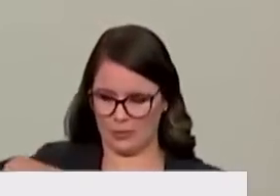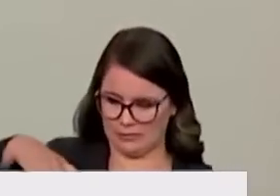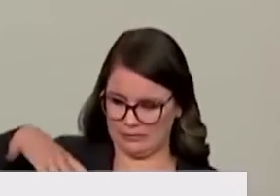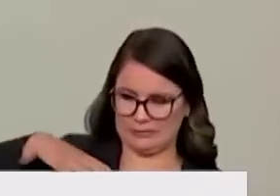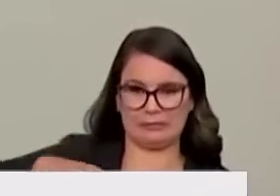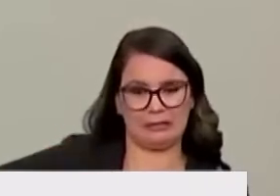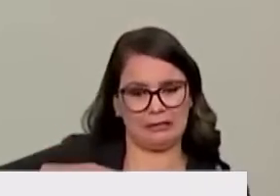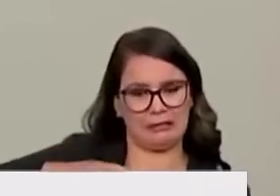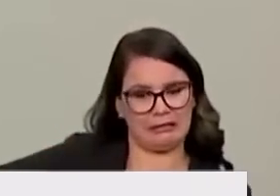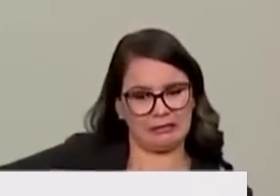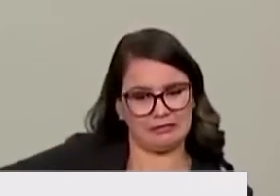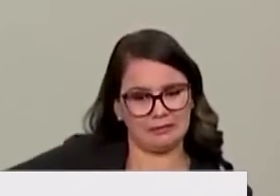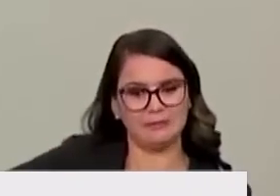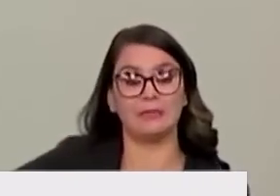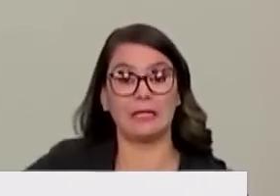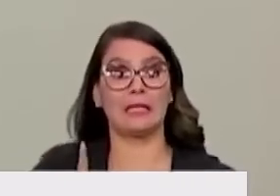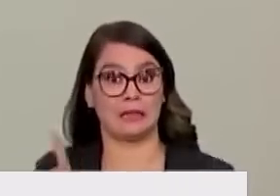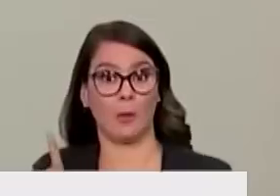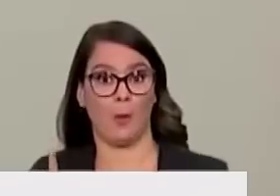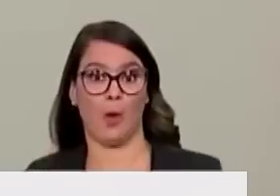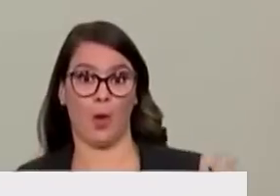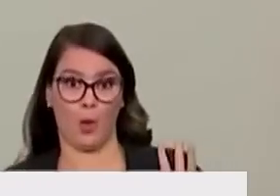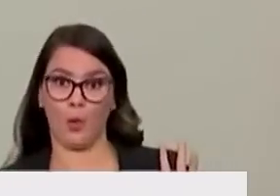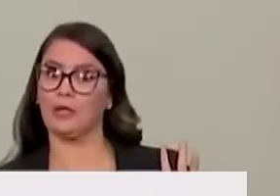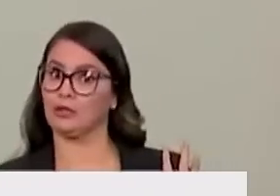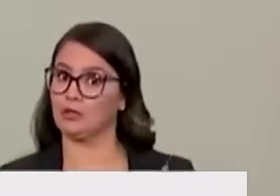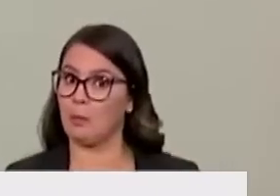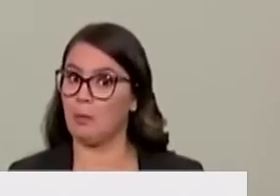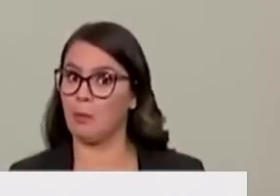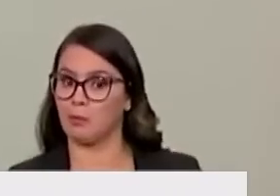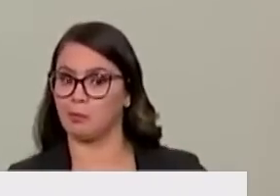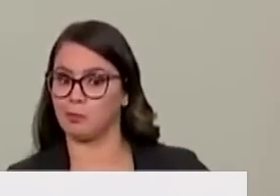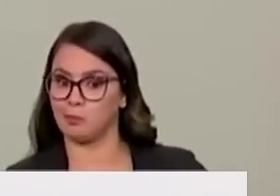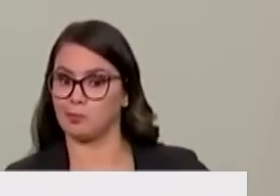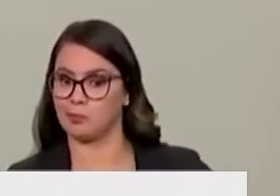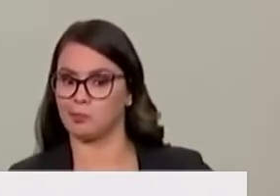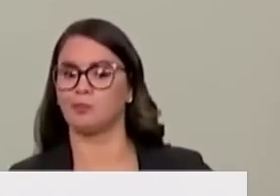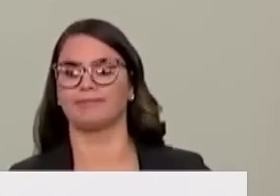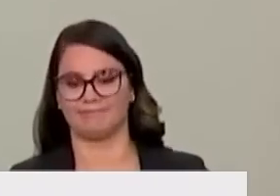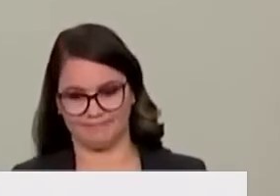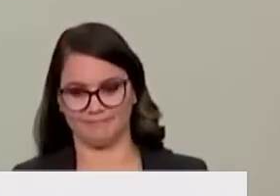era bastante proeminente, bastante importante.